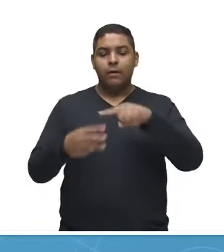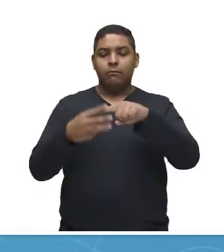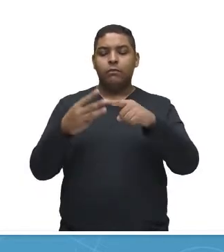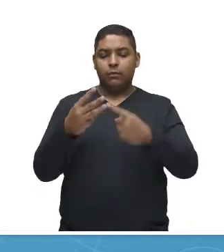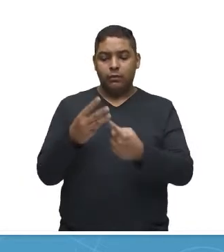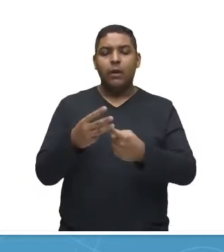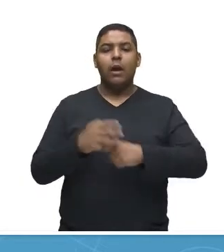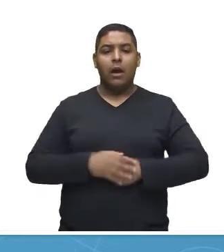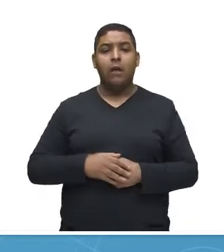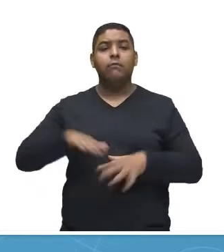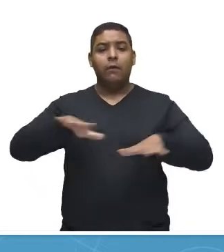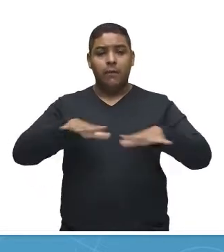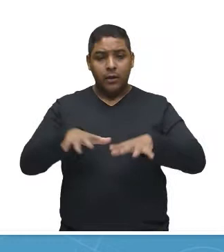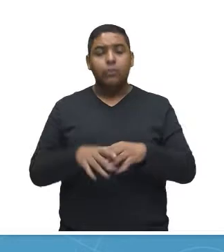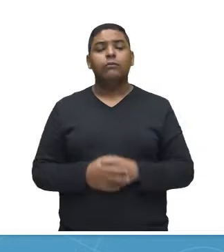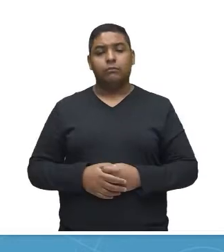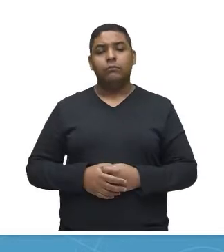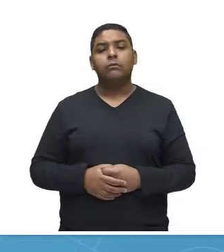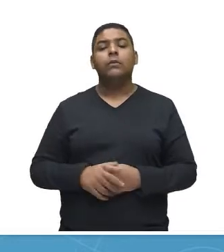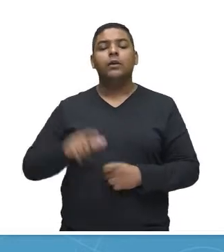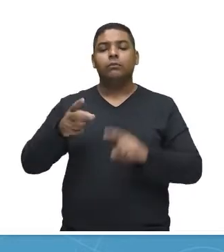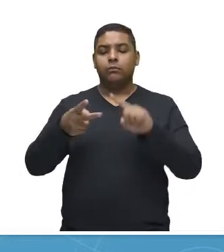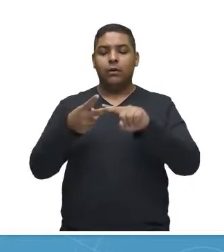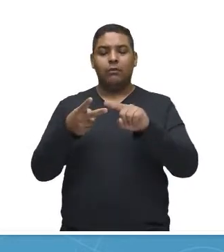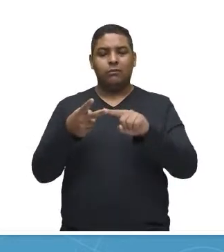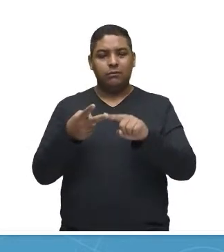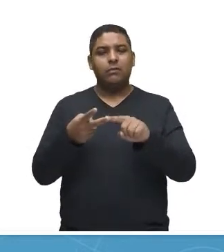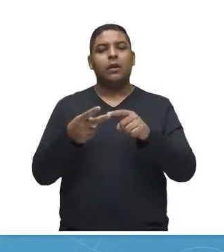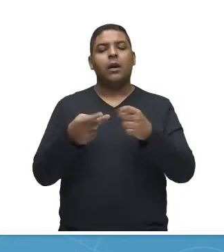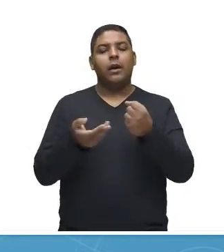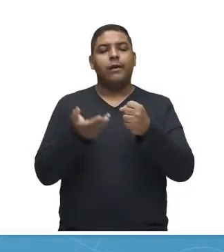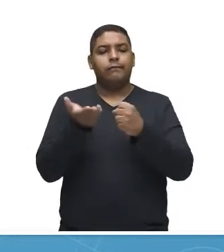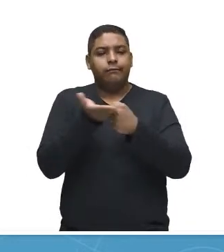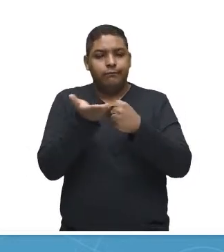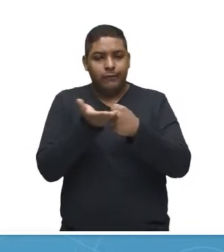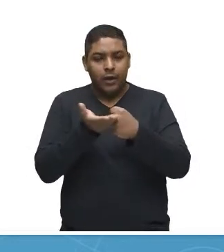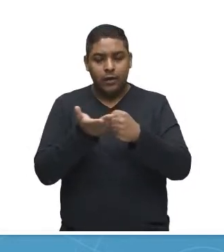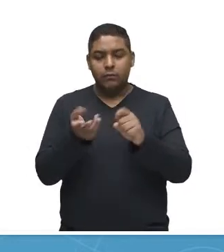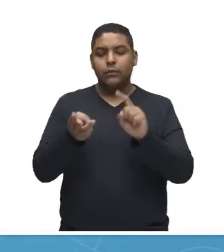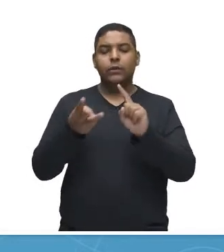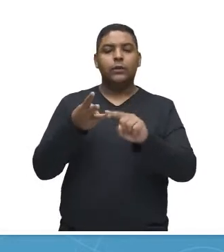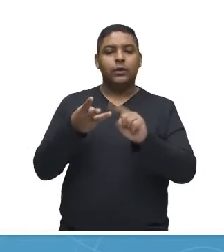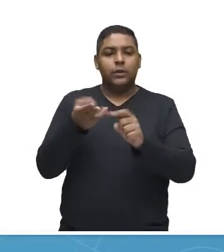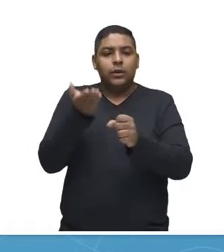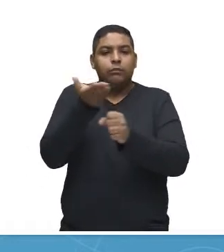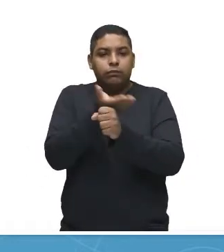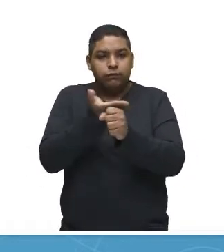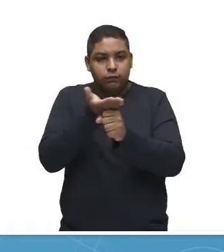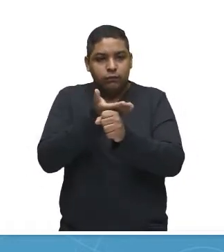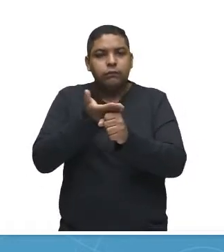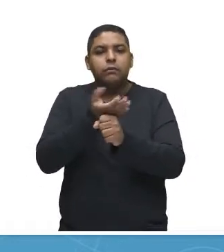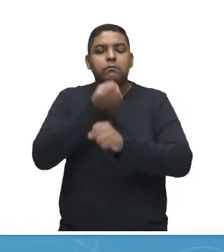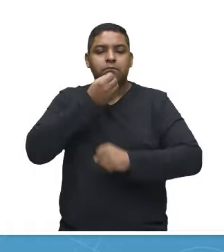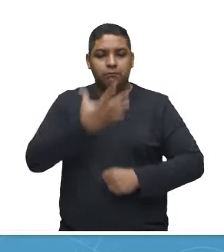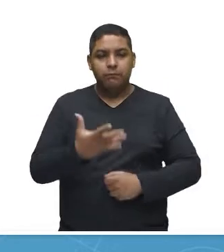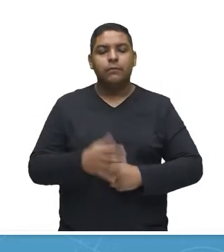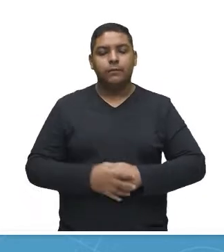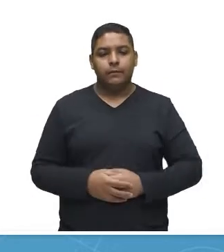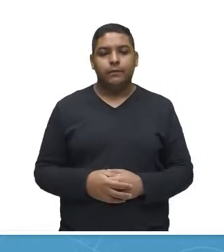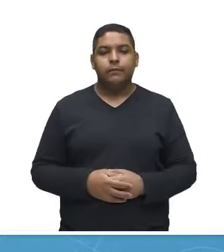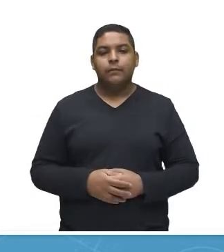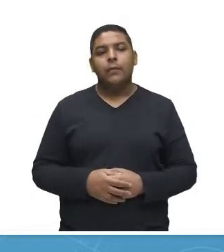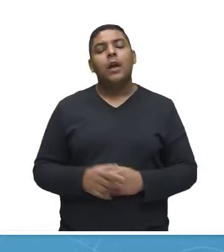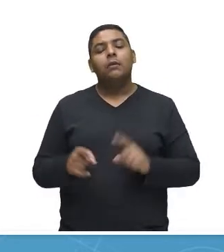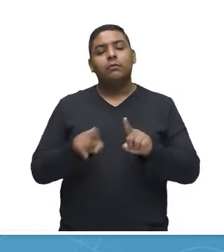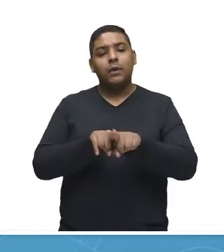gente consegue classificar as pessoas dentro, né, dessas 3 classificações? Então vamos lá. Quem